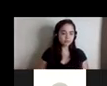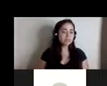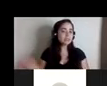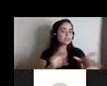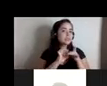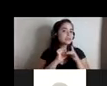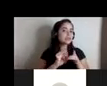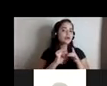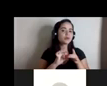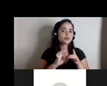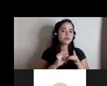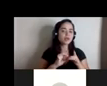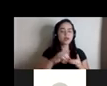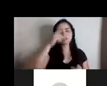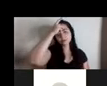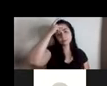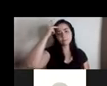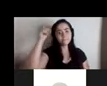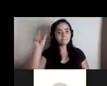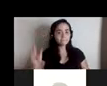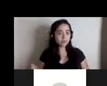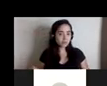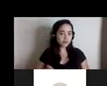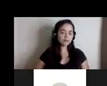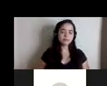reconectar-nos com os sujeitos.